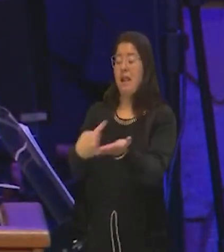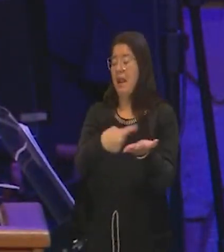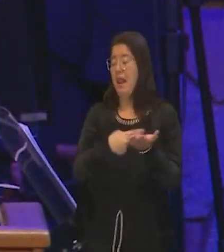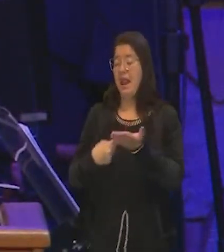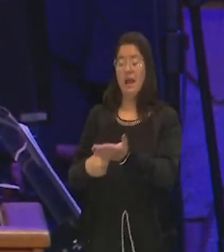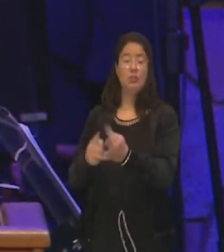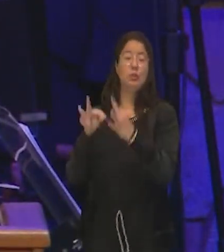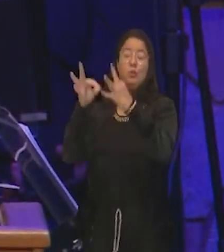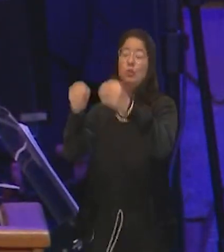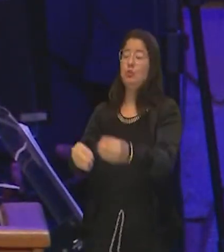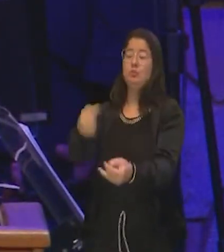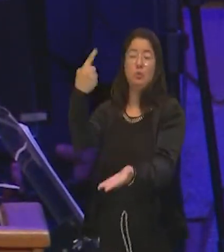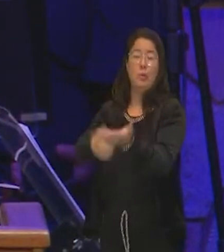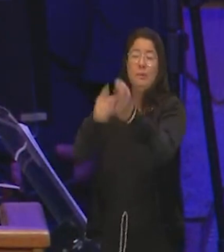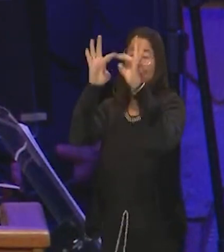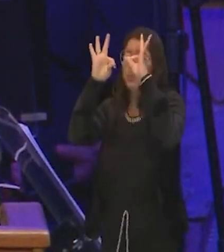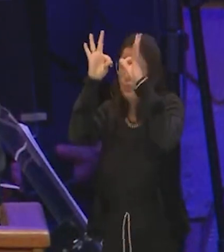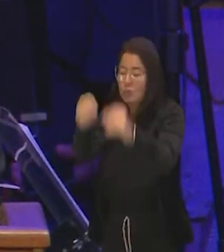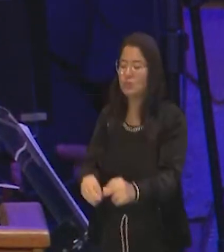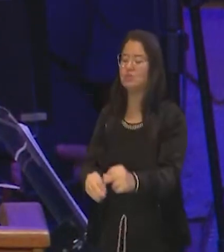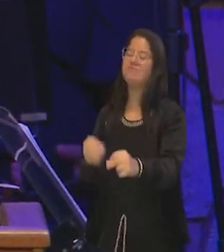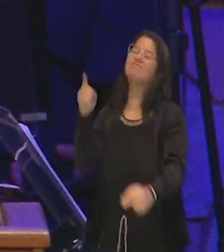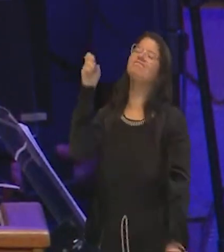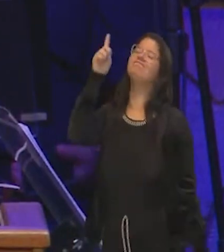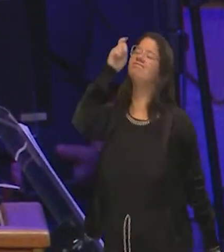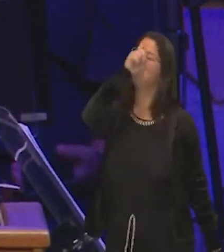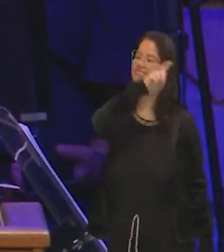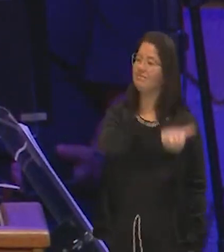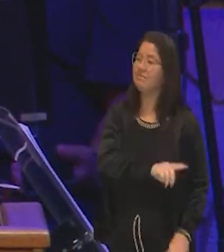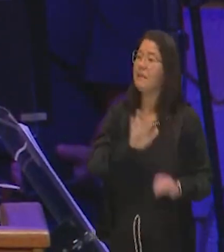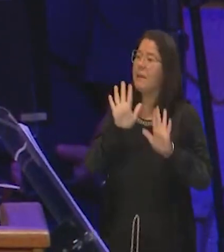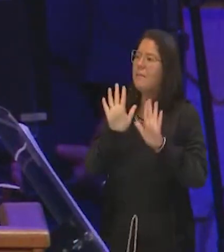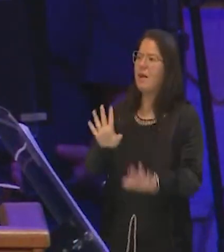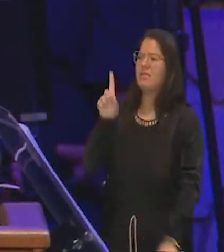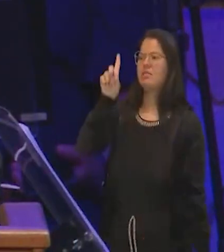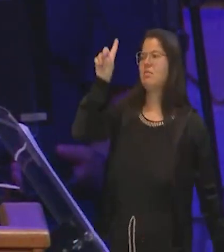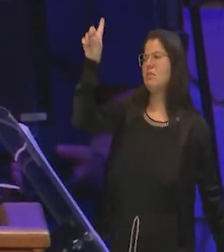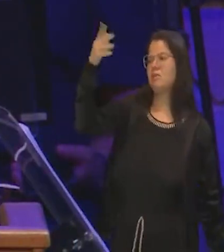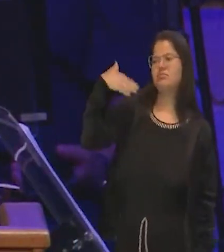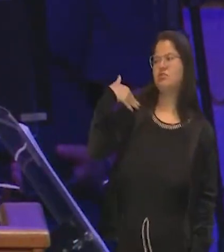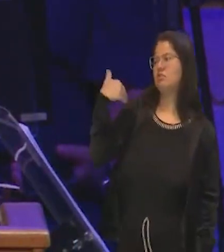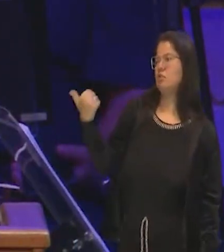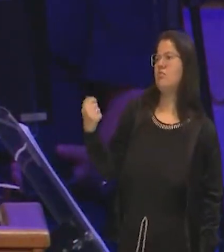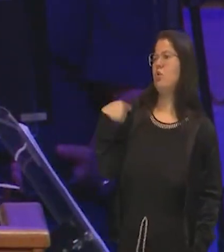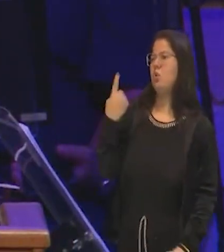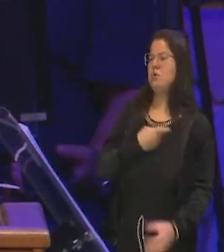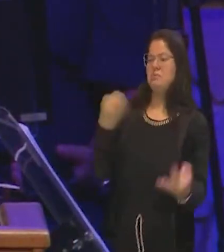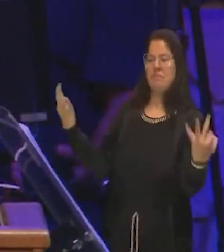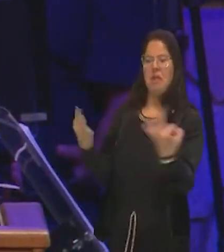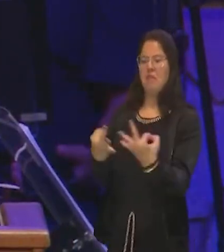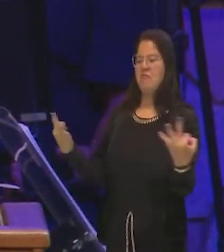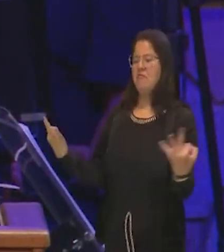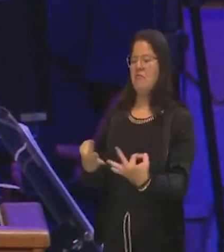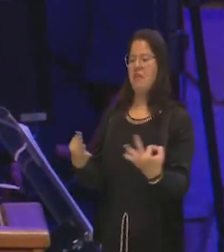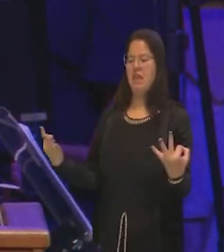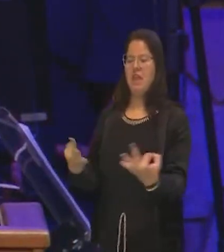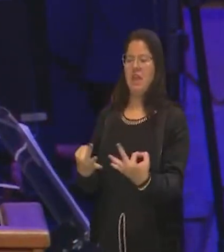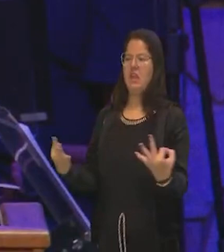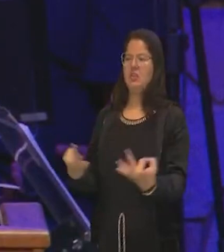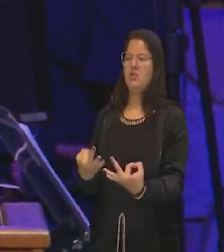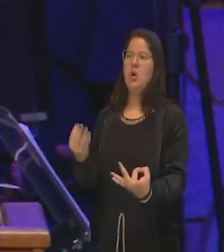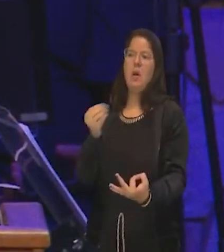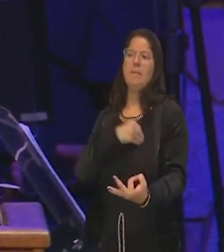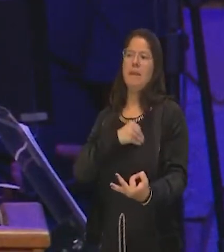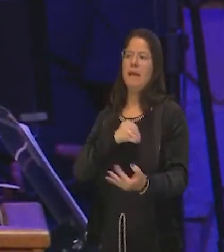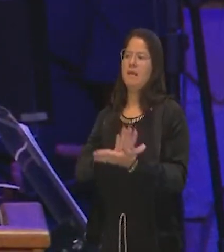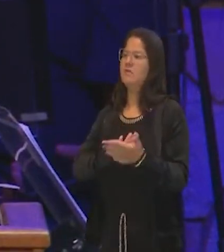fazer tantas coisas. Mas Deus não nos chamou para a perfeição no sentido da